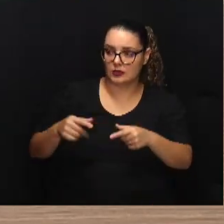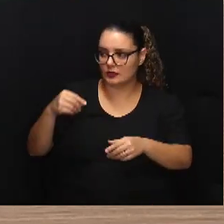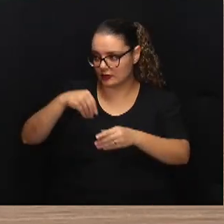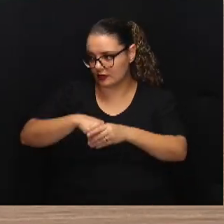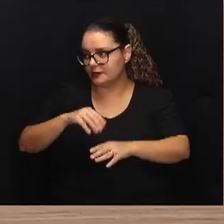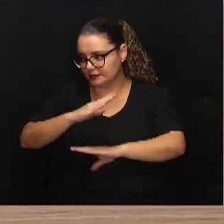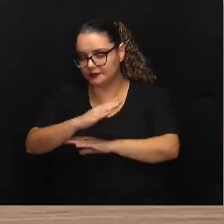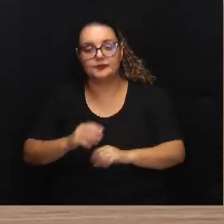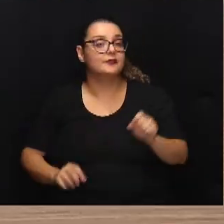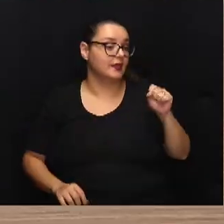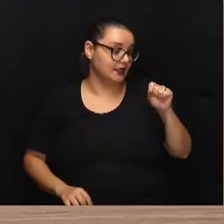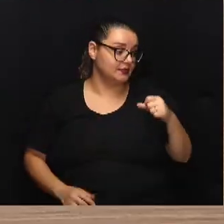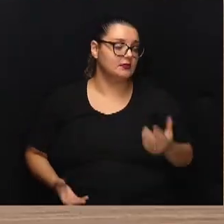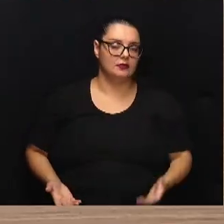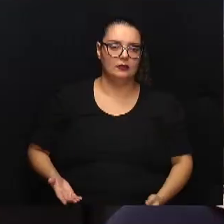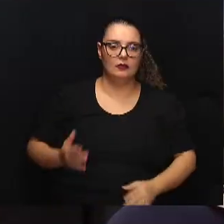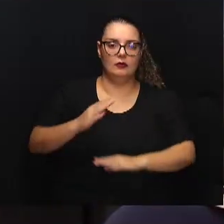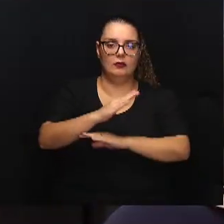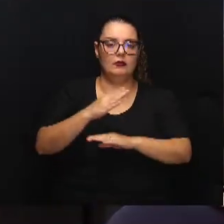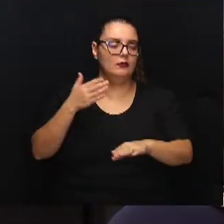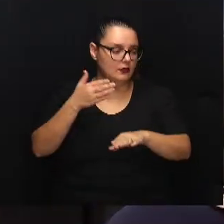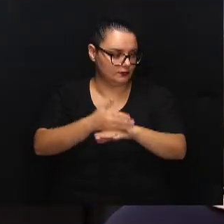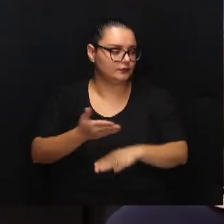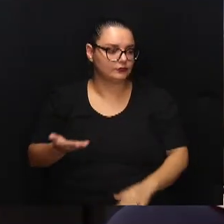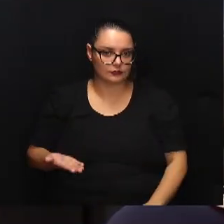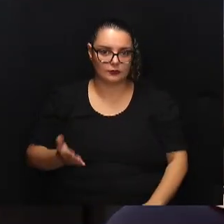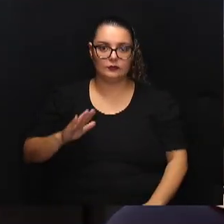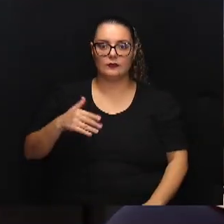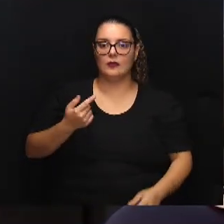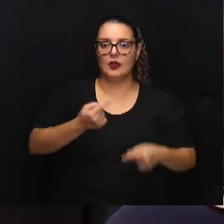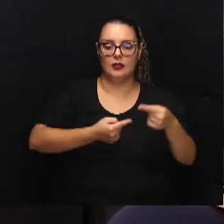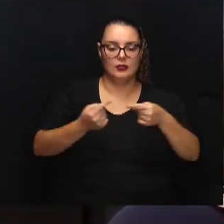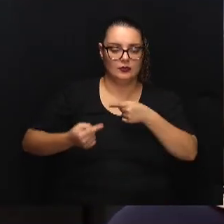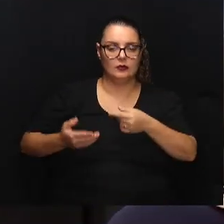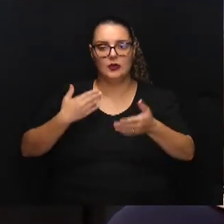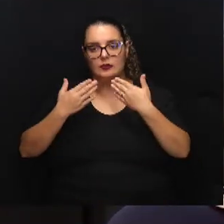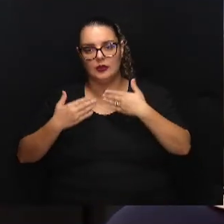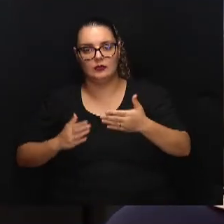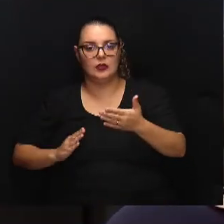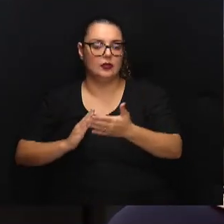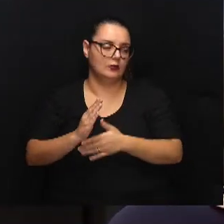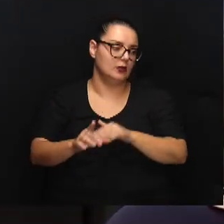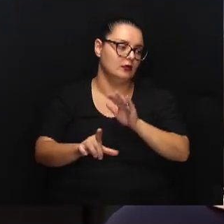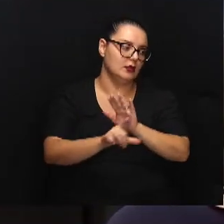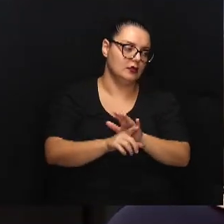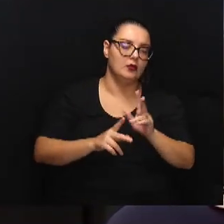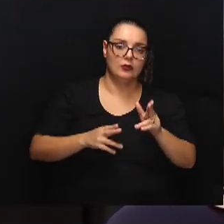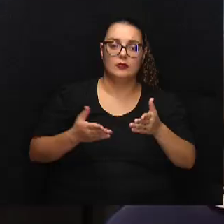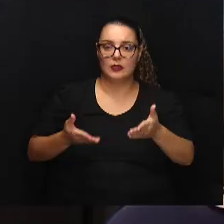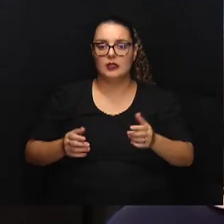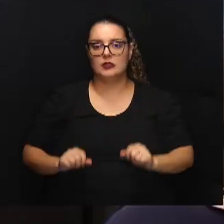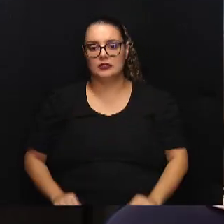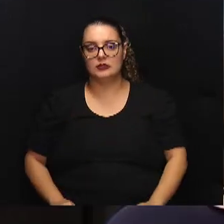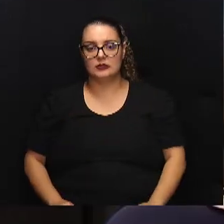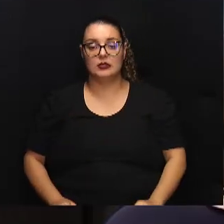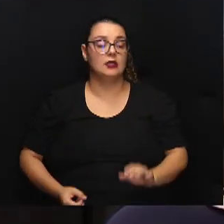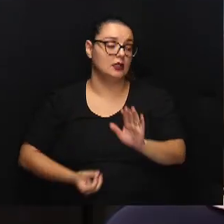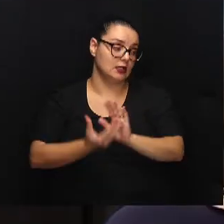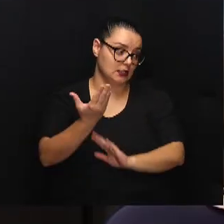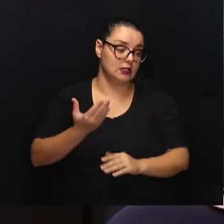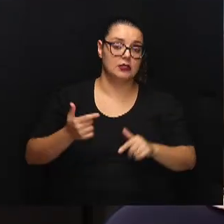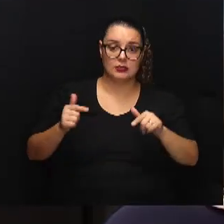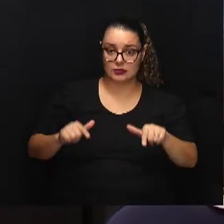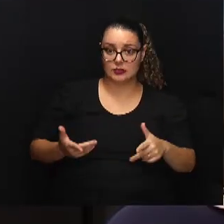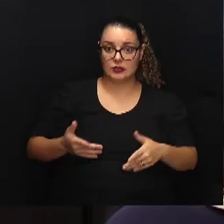pela Câmara. Claro, e a Presidente. Câmara tem essa participação, né? Quando a gente discute, debate, aprova legislação como essa, cria esse